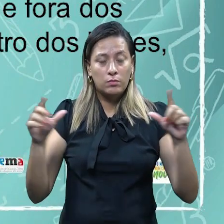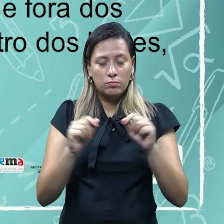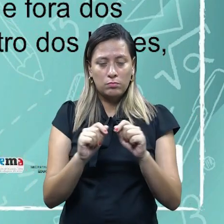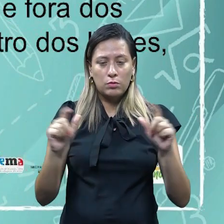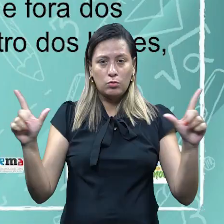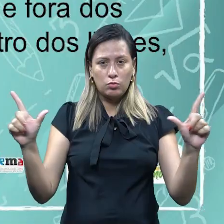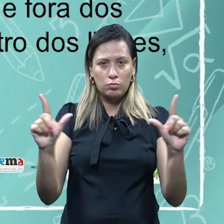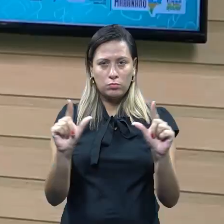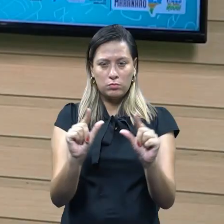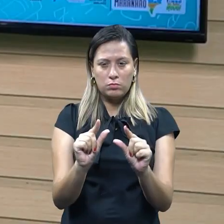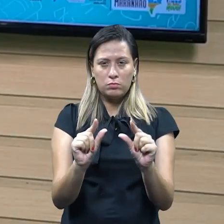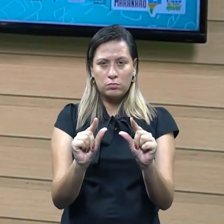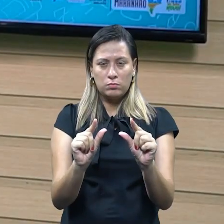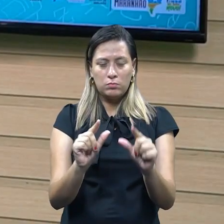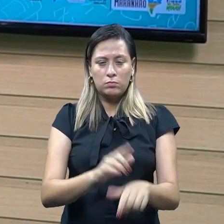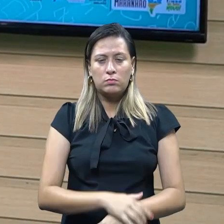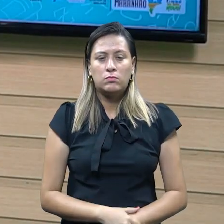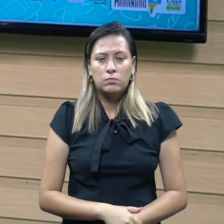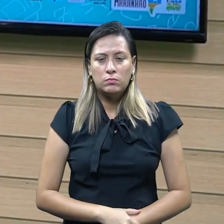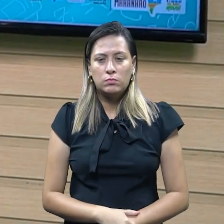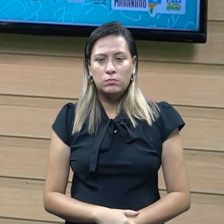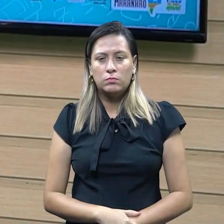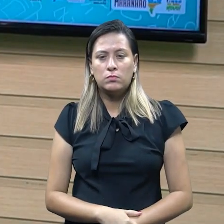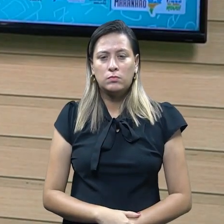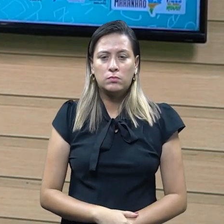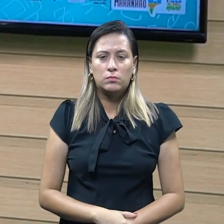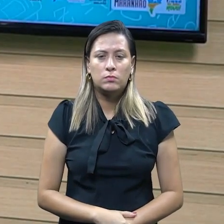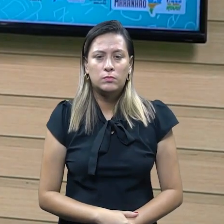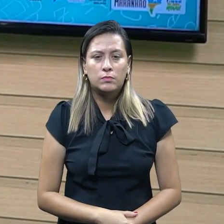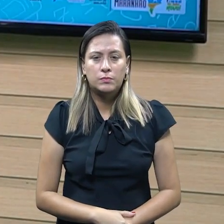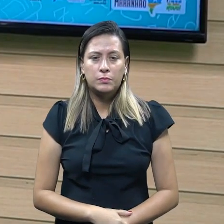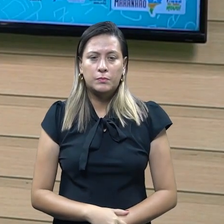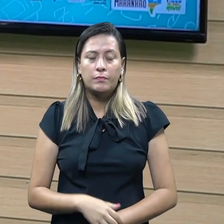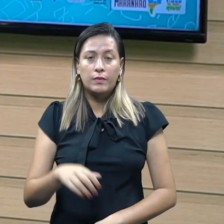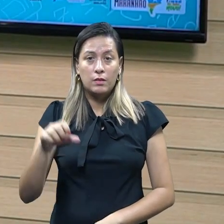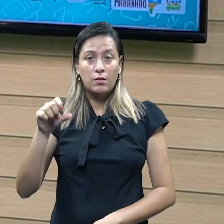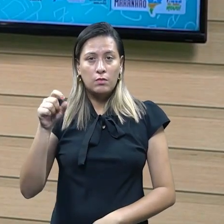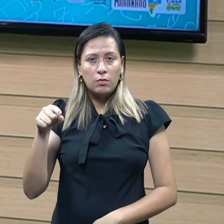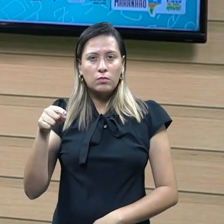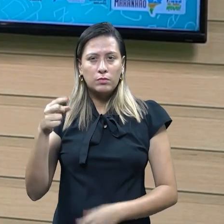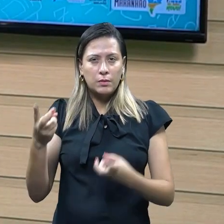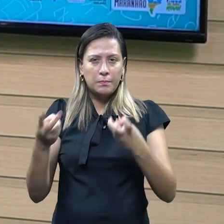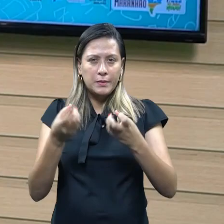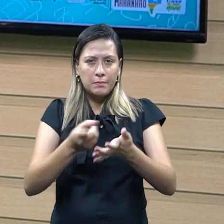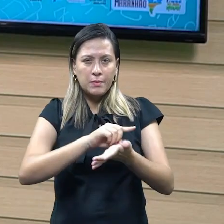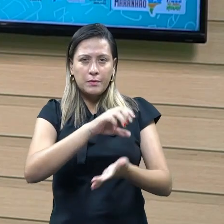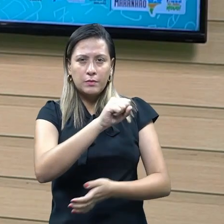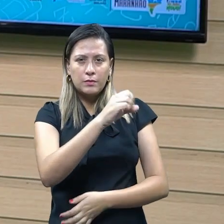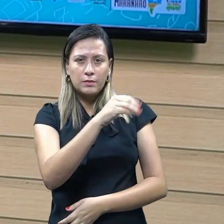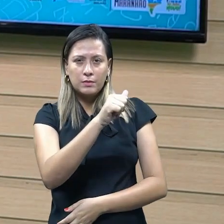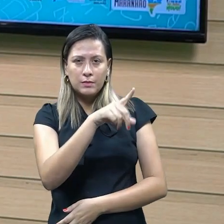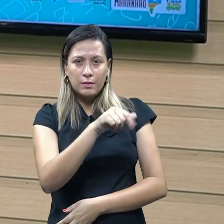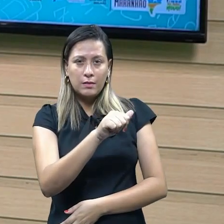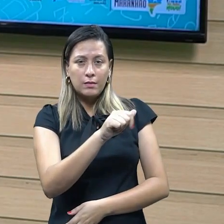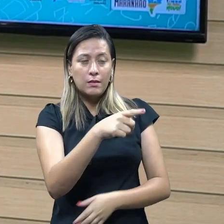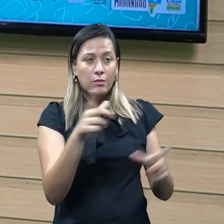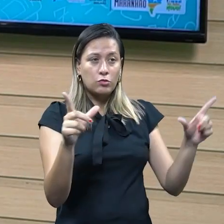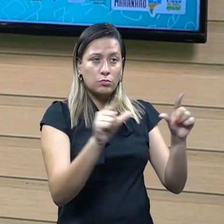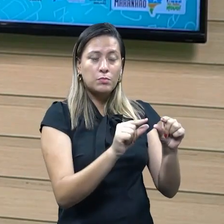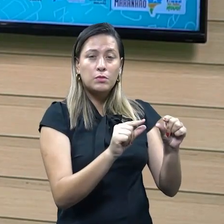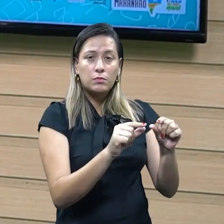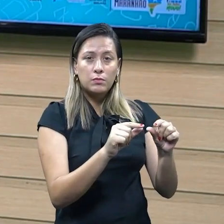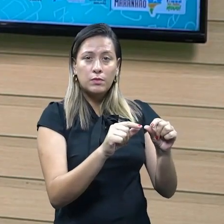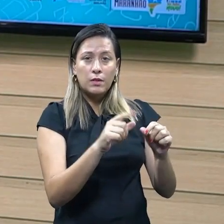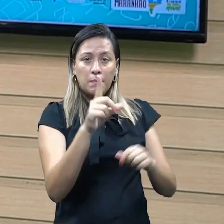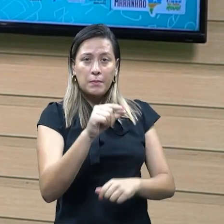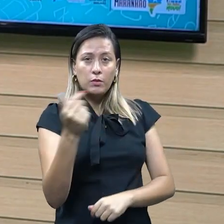vai reduzir, como nós vimos no Zoom Escala, que ele reduzia quando o valor era menor do